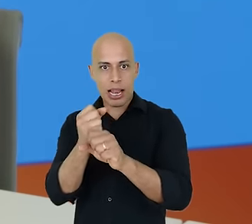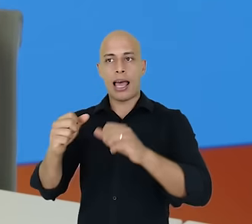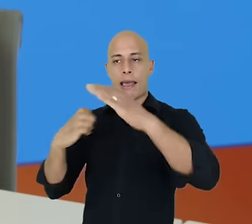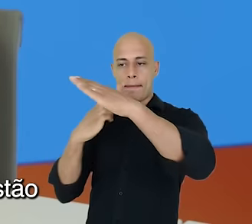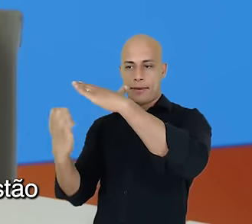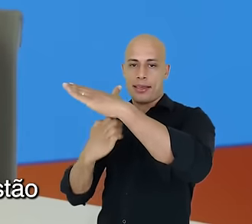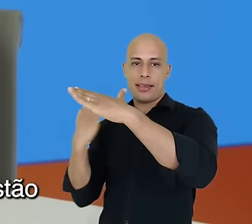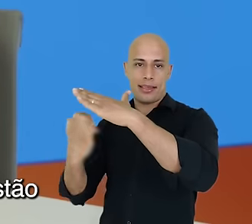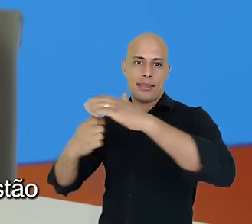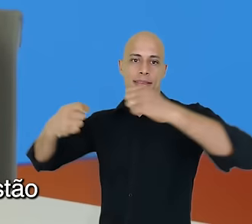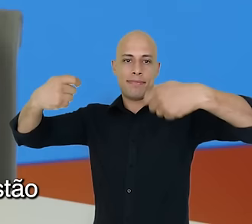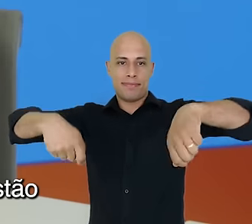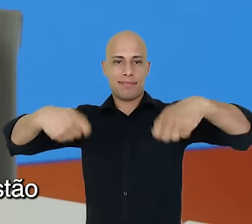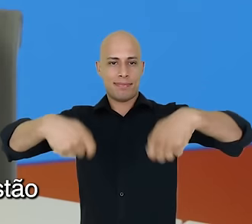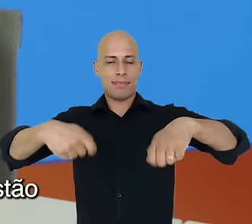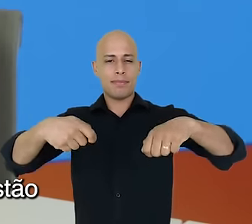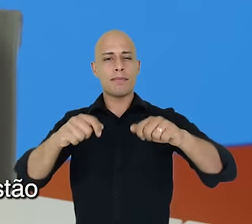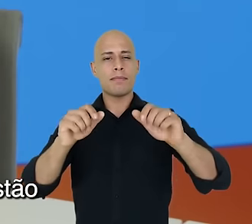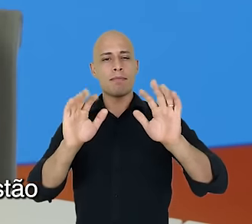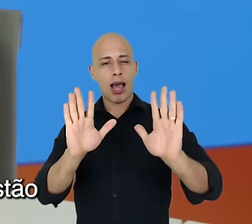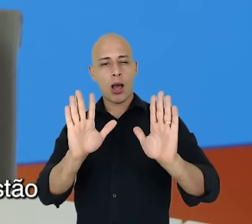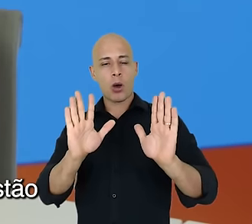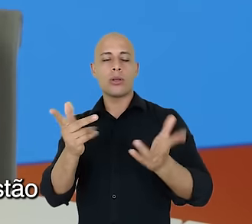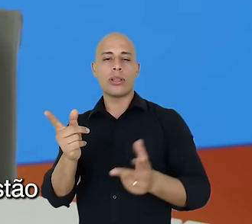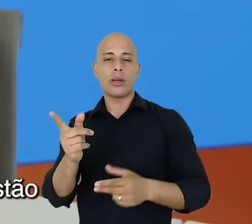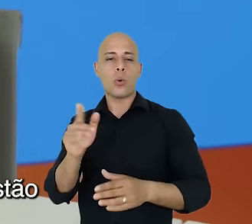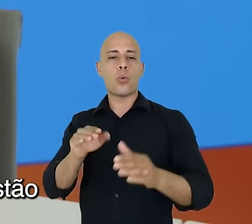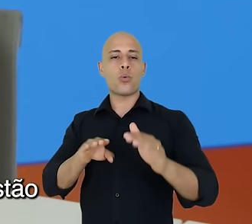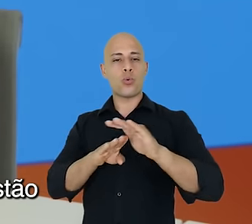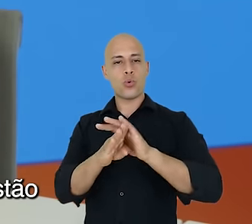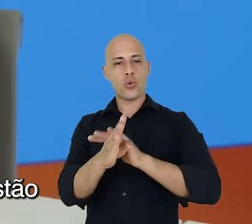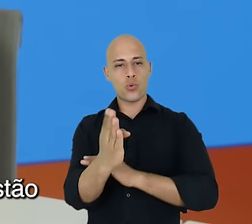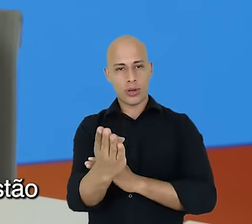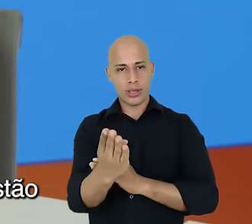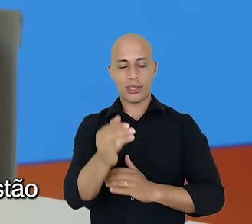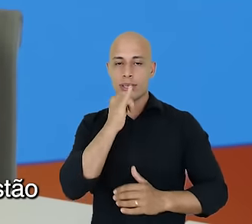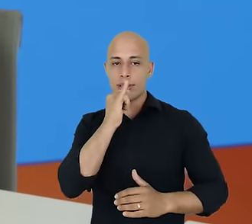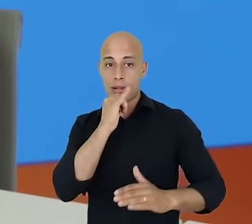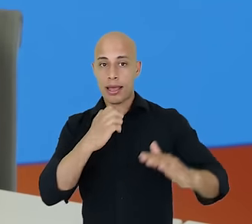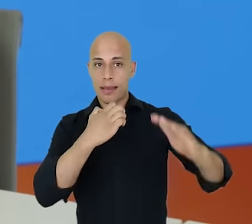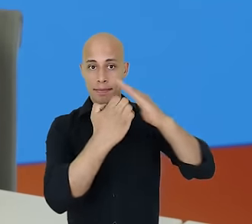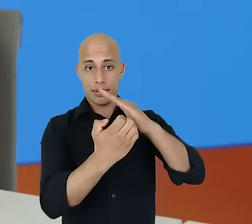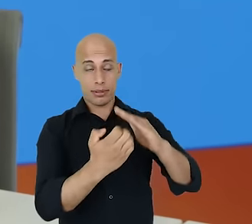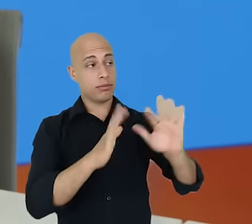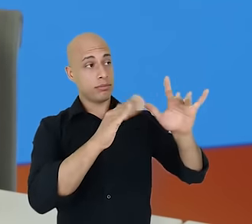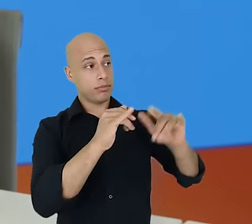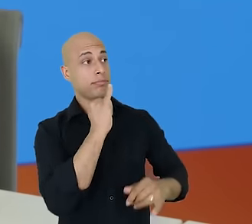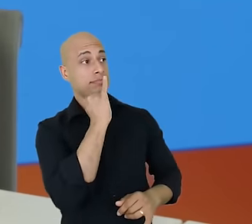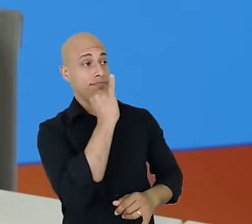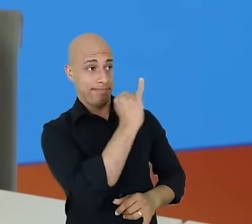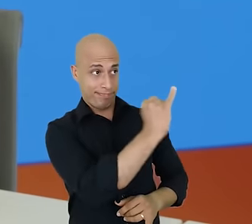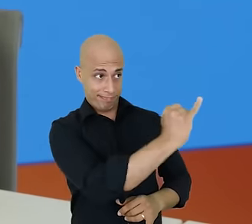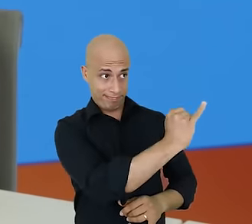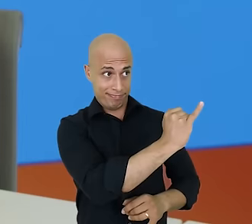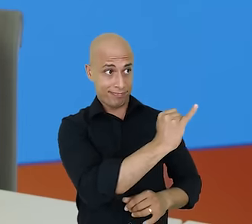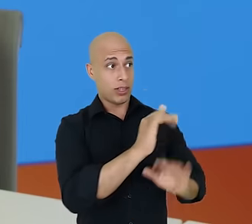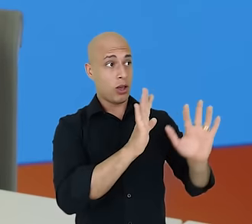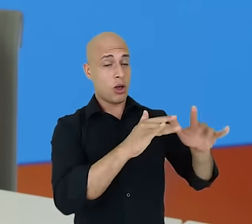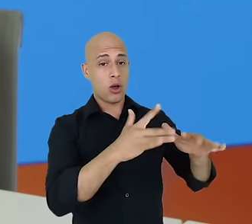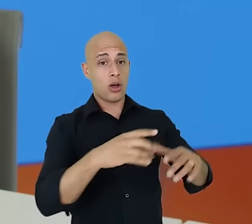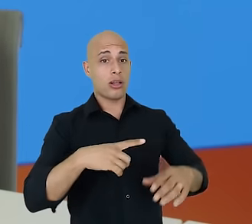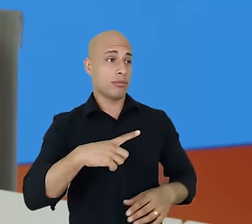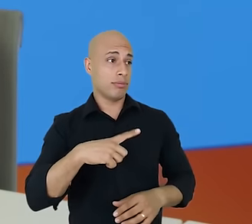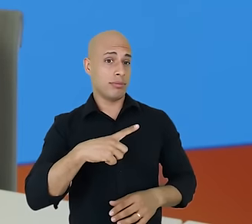empresa mas a gente costuma assim no dia a dia do atendimento trazer essa essa questão para ele né Eh não